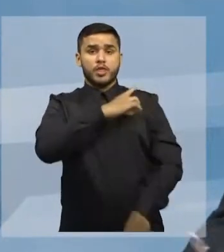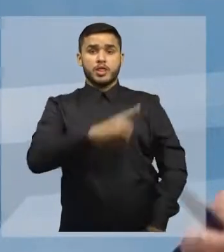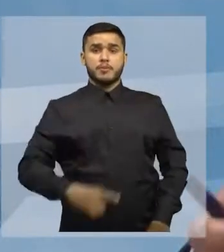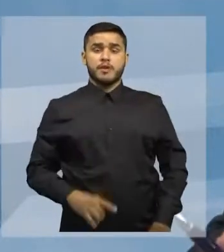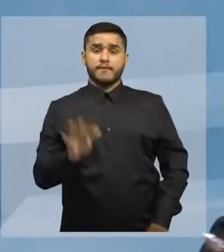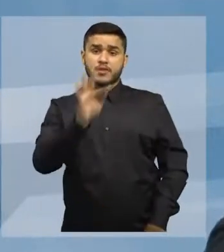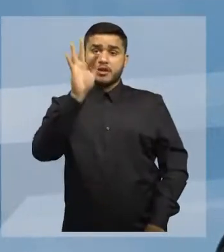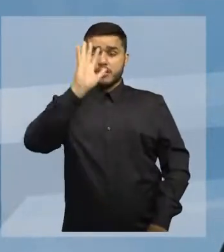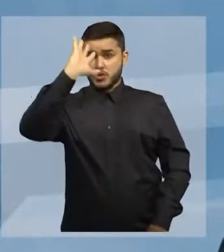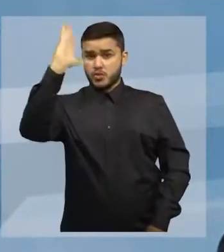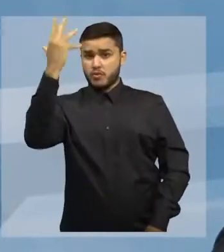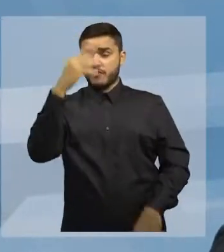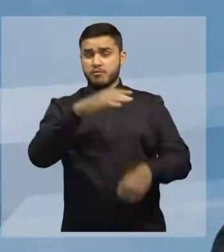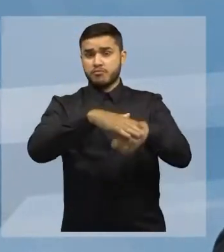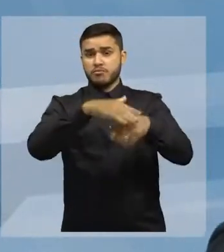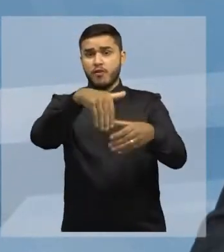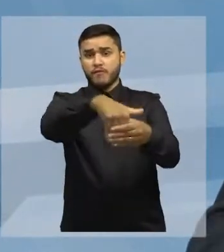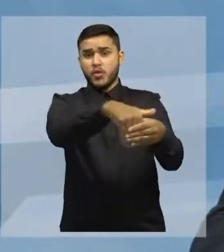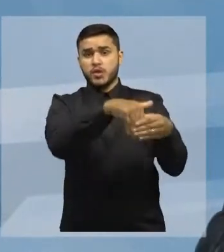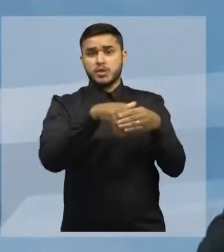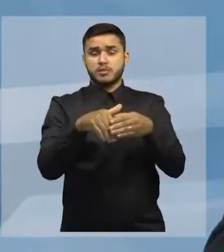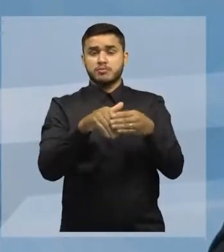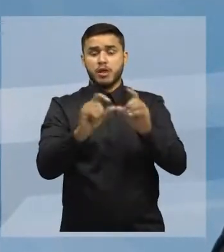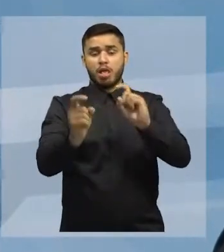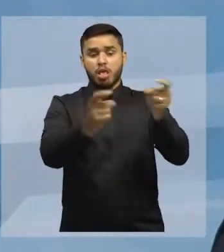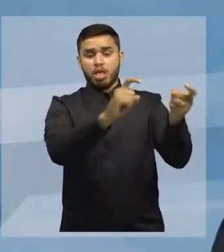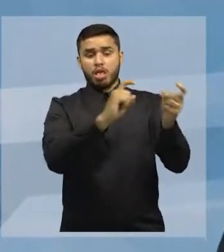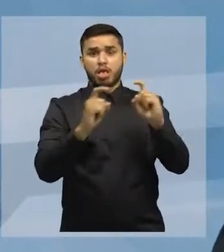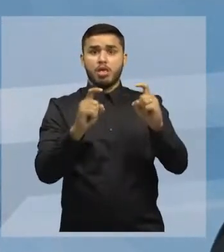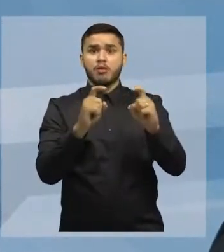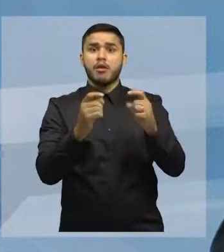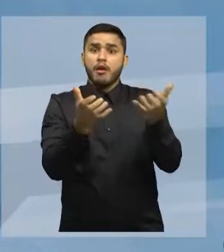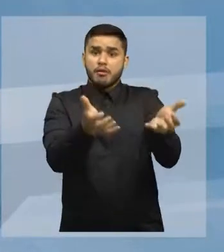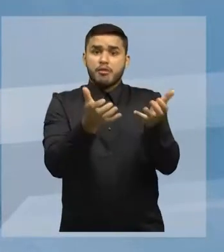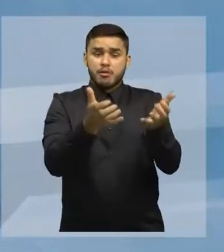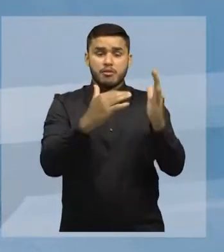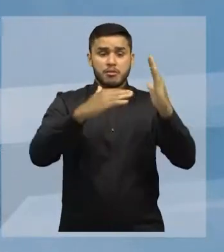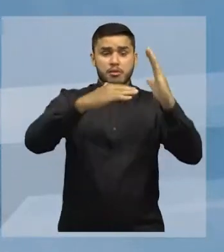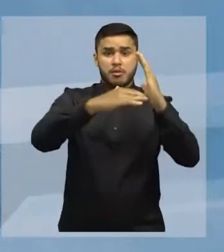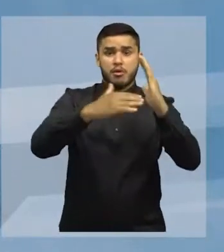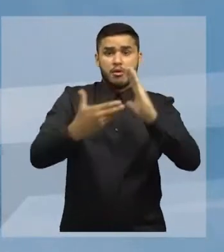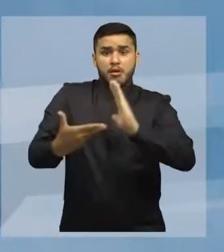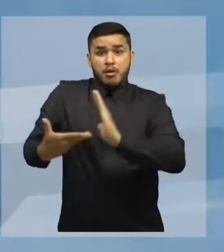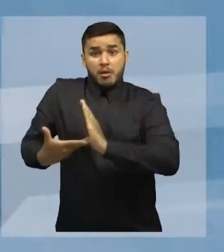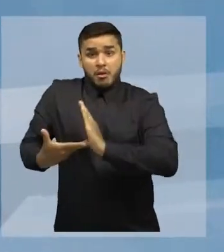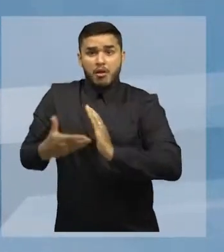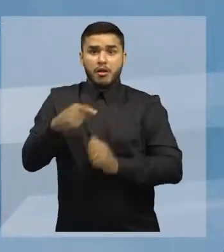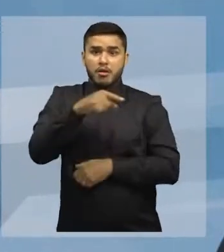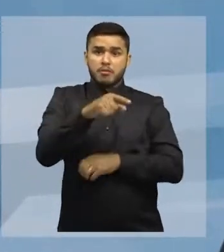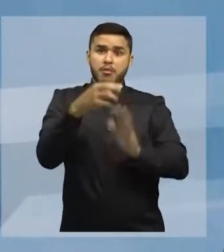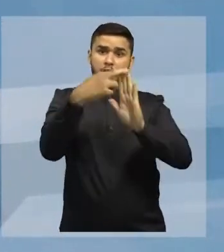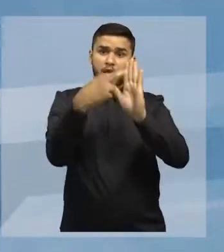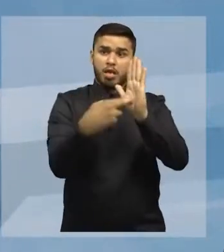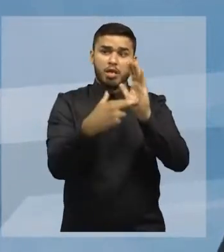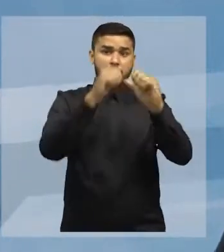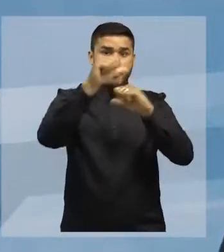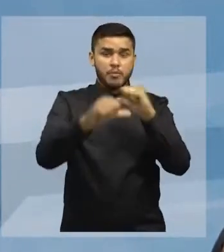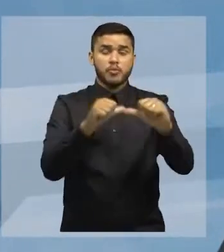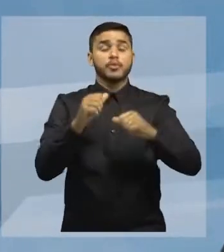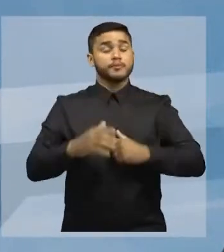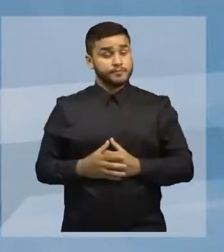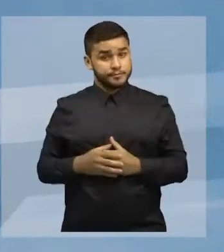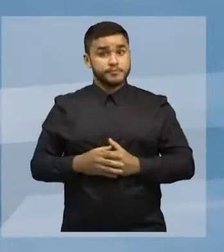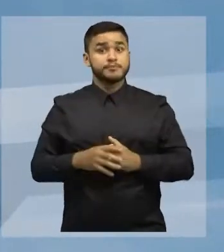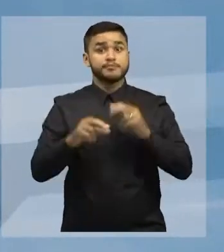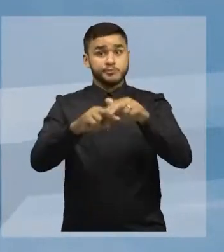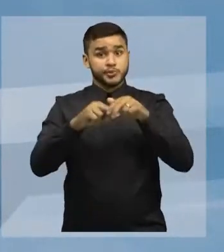não está tendo a percepção e a sensibilidade de avocar para si a liderança e promover essas reformas dentro das expectativas da